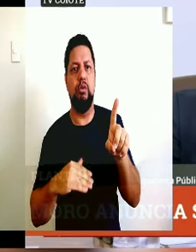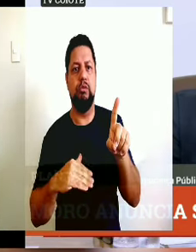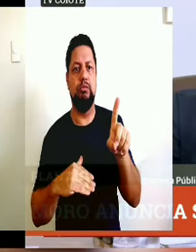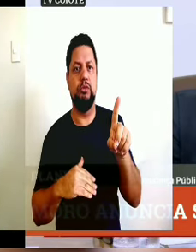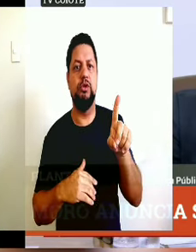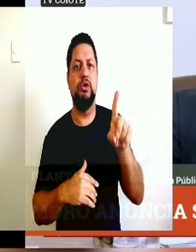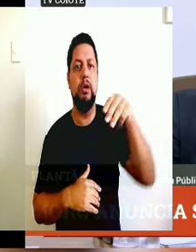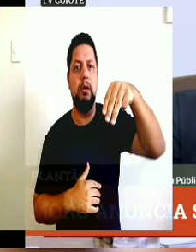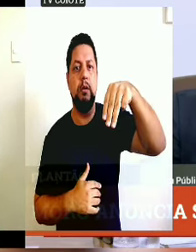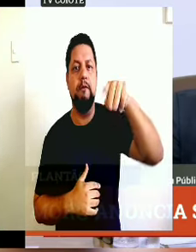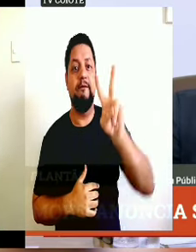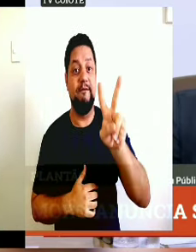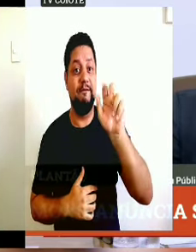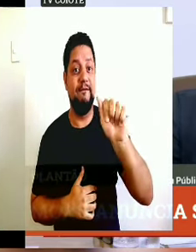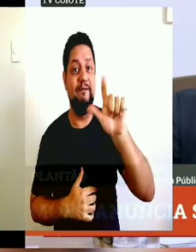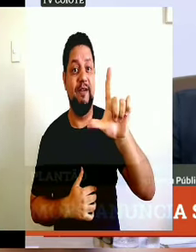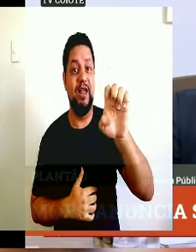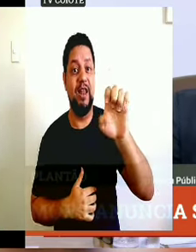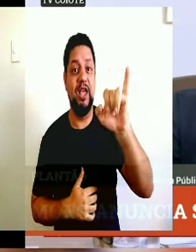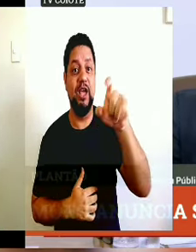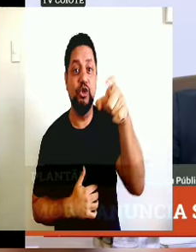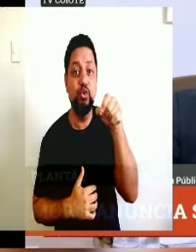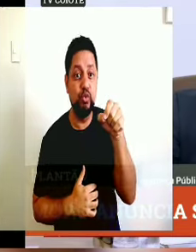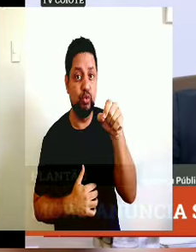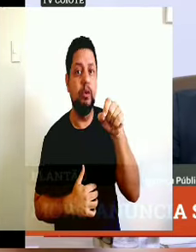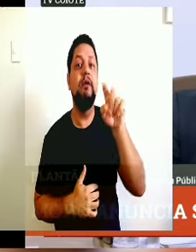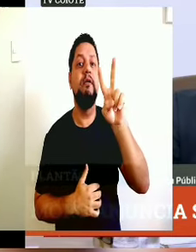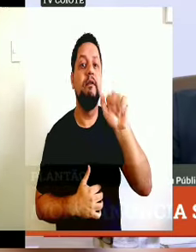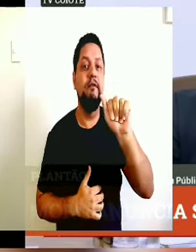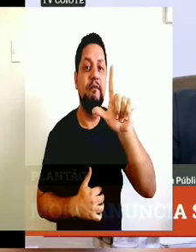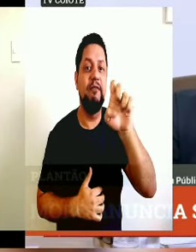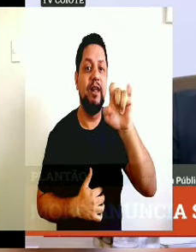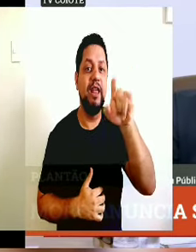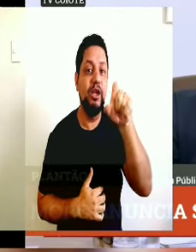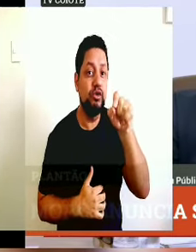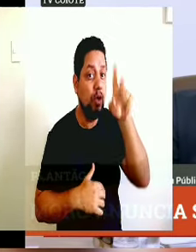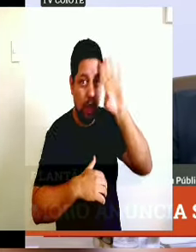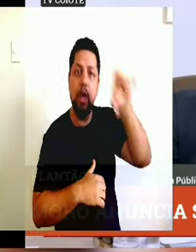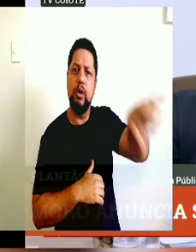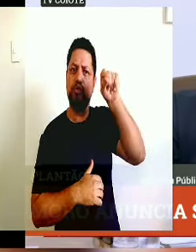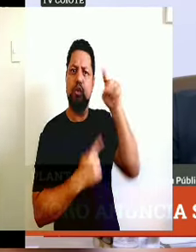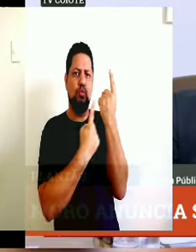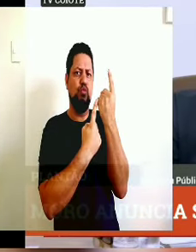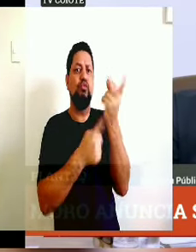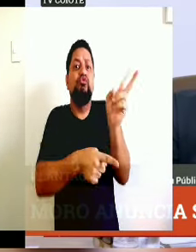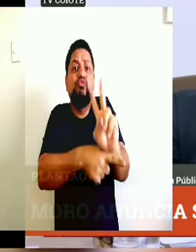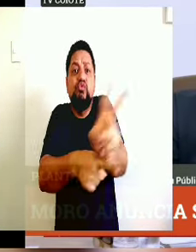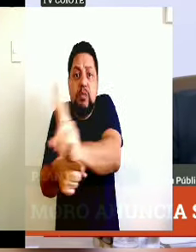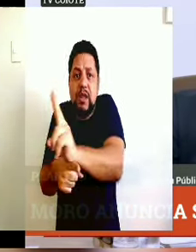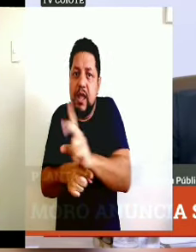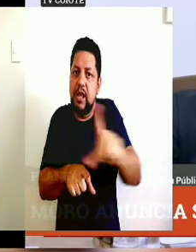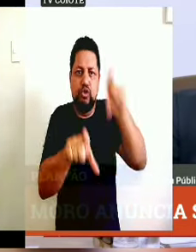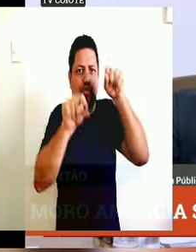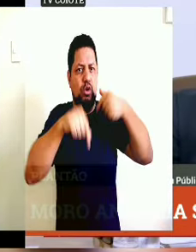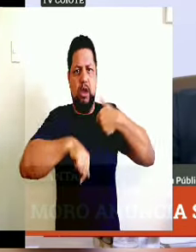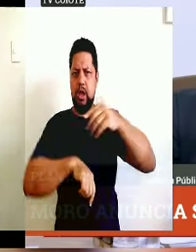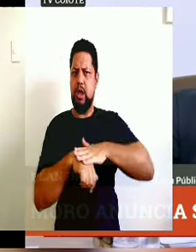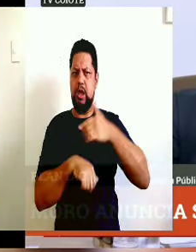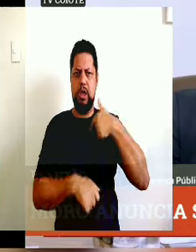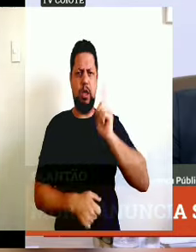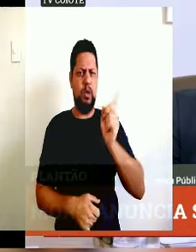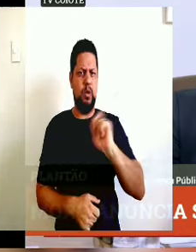o Maurício Valeixo. Não é meu papel fazer indicações aí de superintendentes. E assim